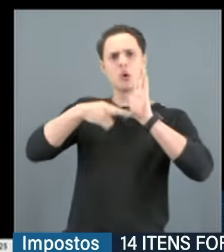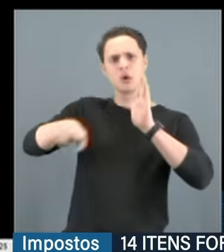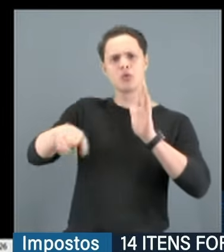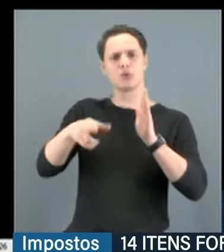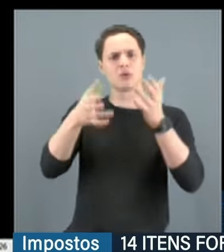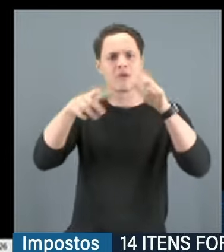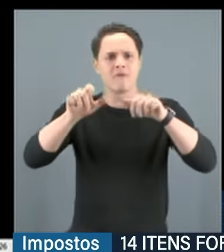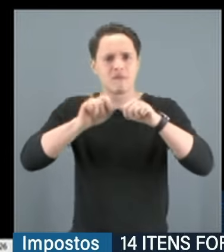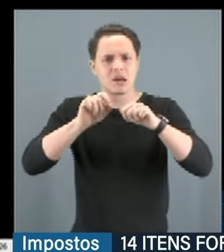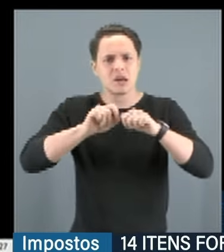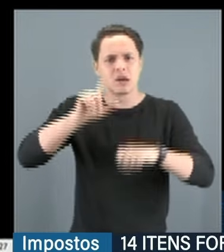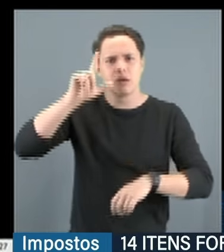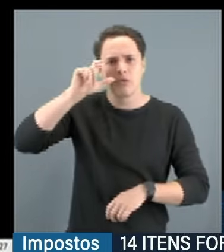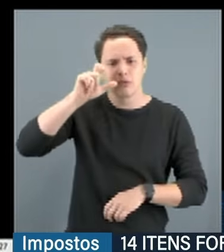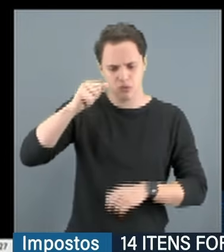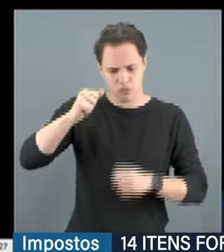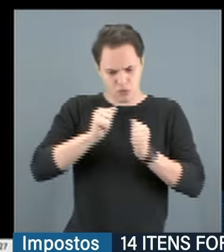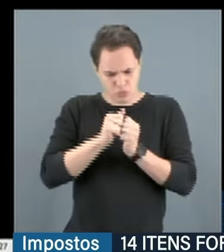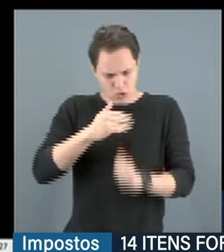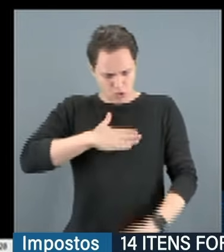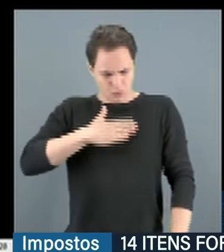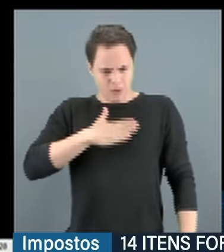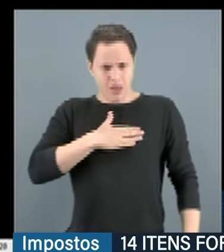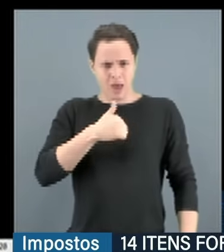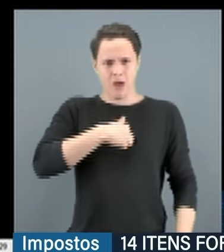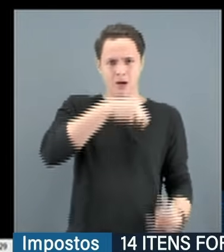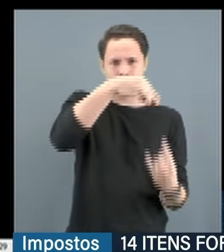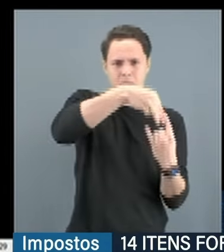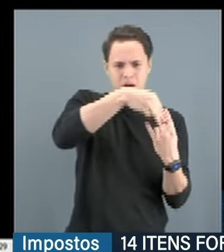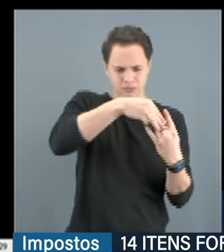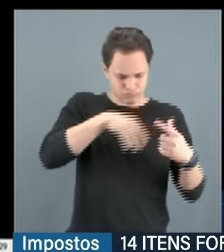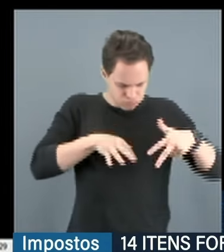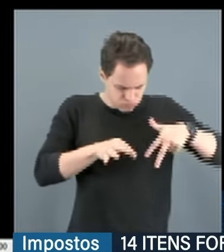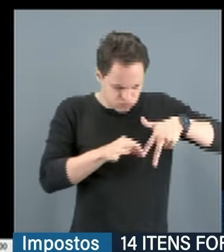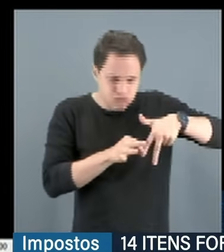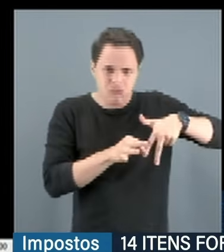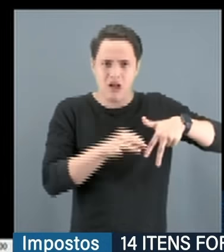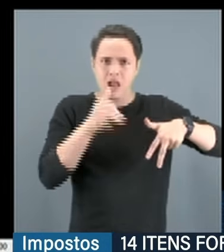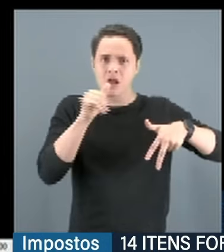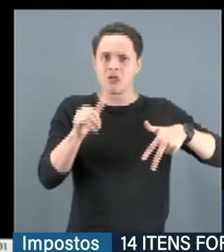foto com esse patriota que saiu da papuda de tornozeleira.